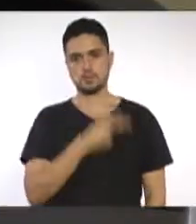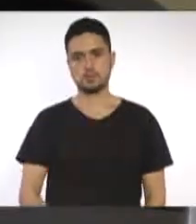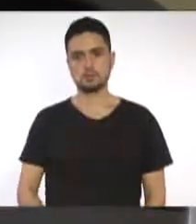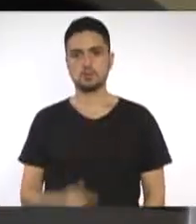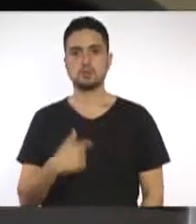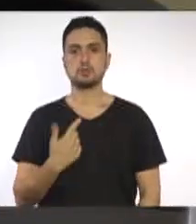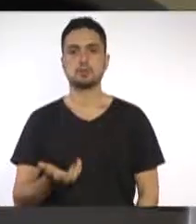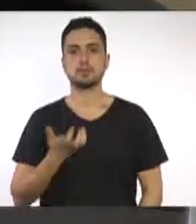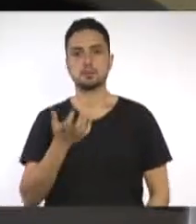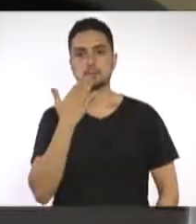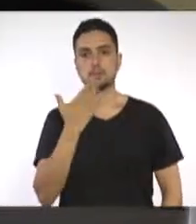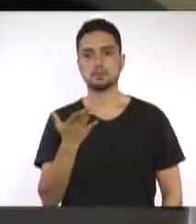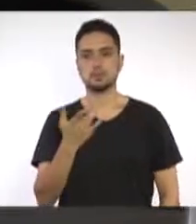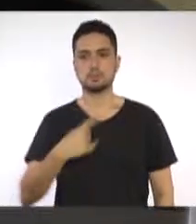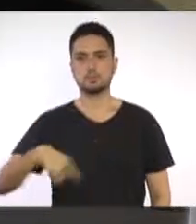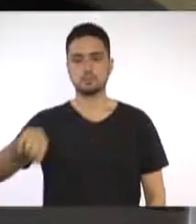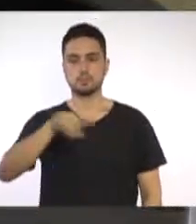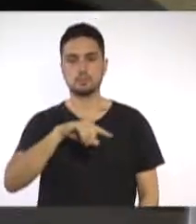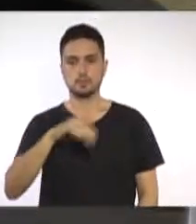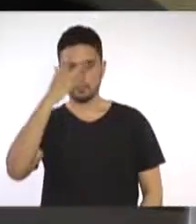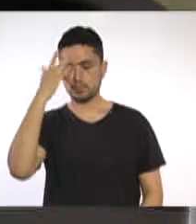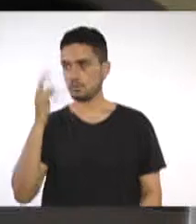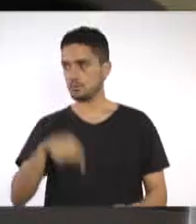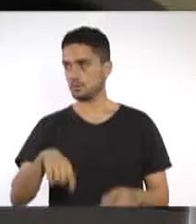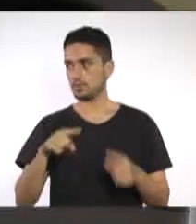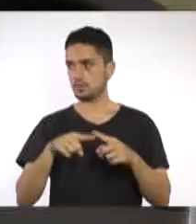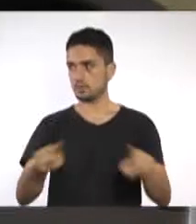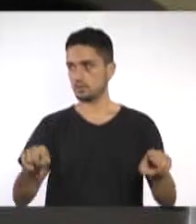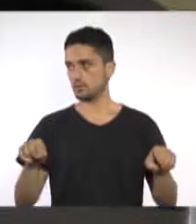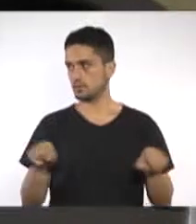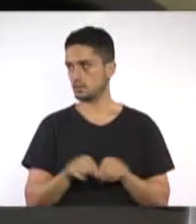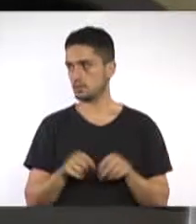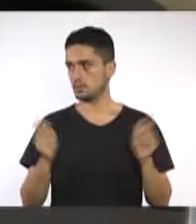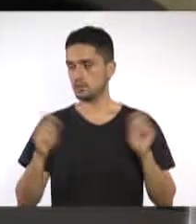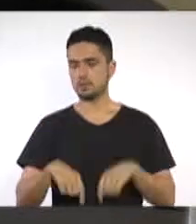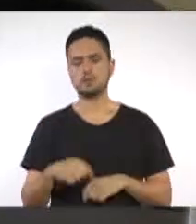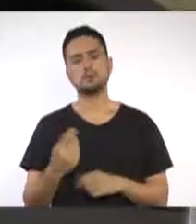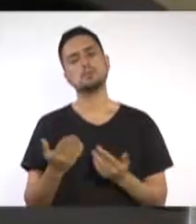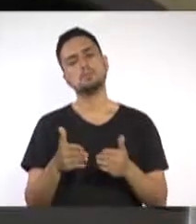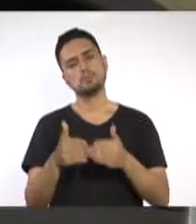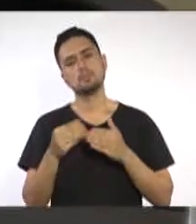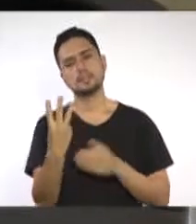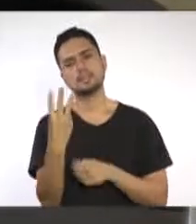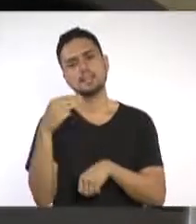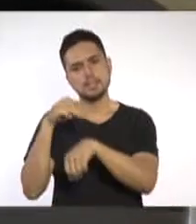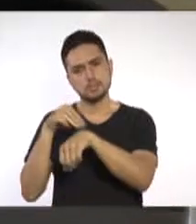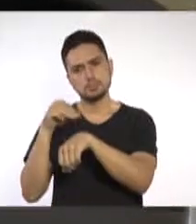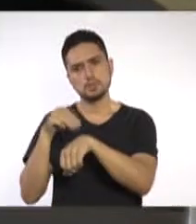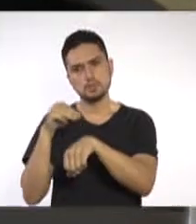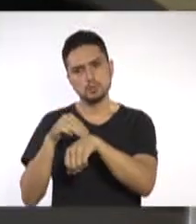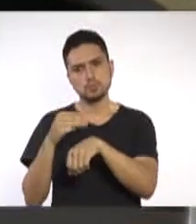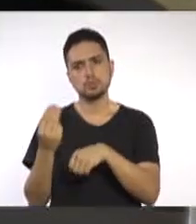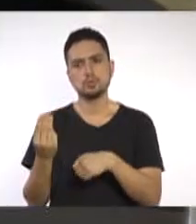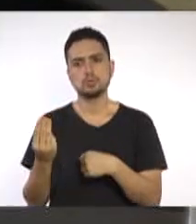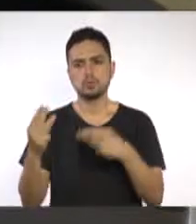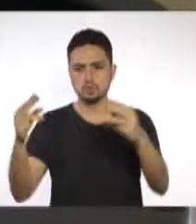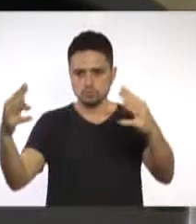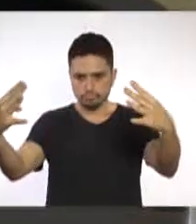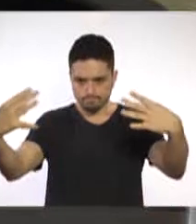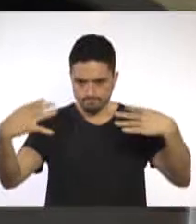todos que estão nessa sala pudessem me conceder 3 minutos de atenção para que eu possa construir aqui o raciocínio